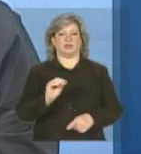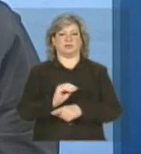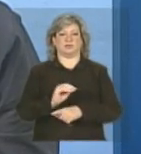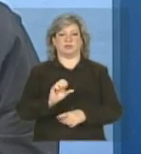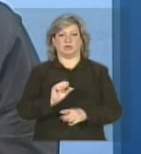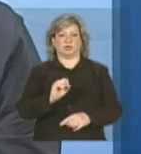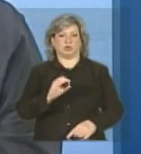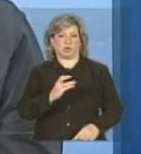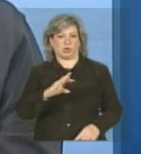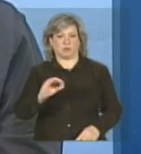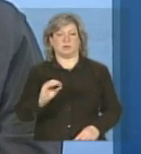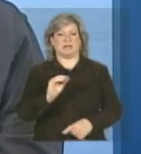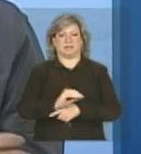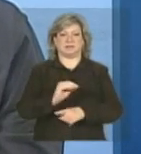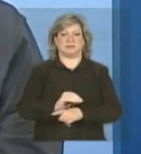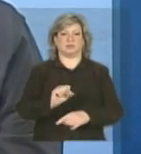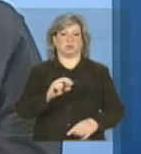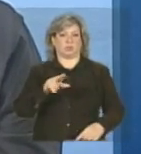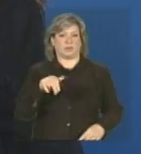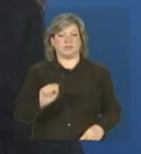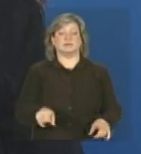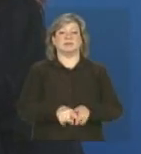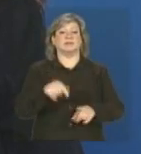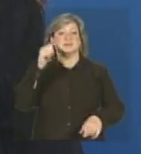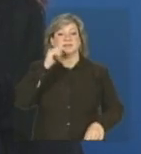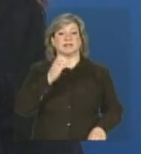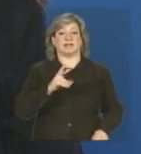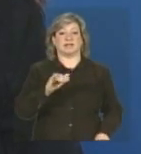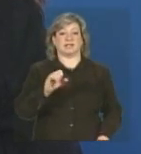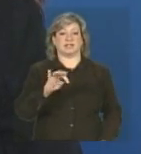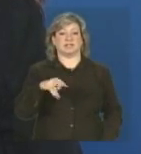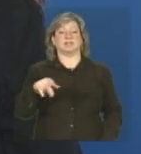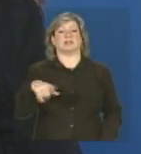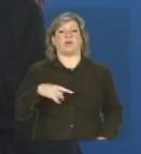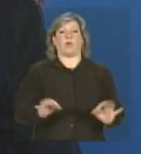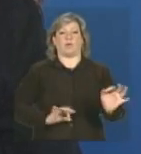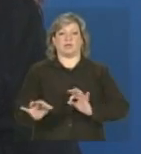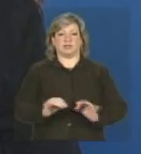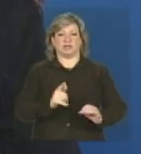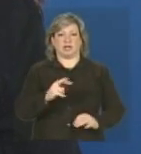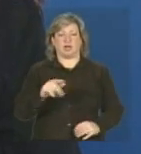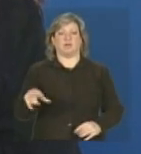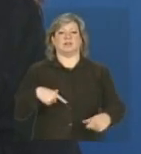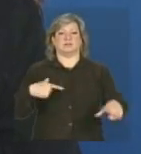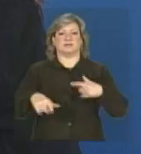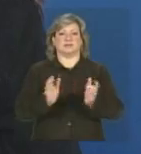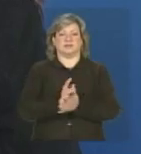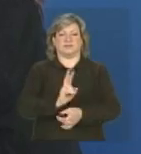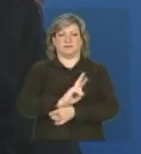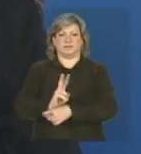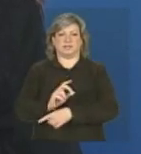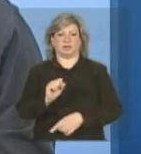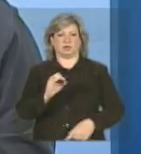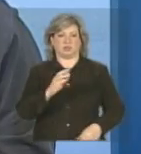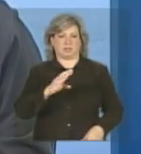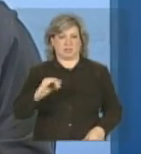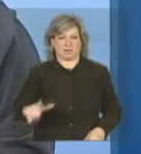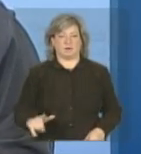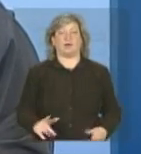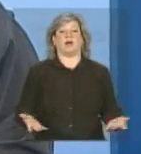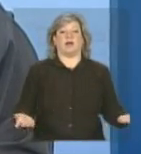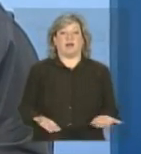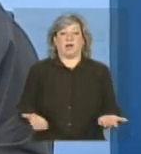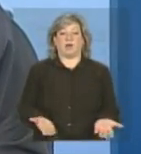Socioassistencial do SUAS, e também com a Cristina Marques, da Coordenação Geral de Serviços em Vigilância Social. Vamos então